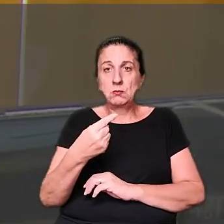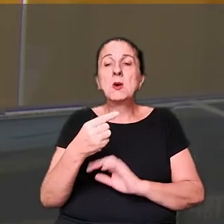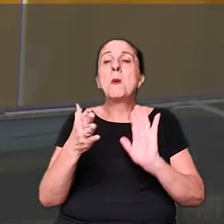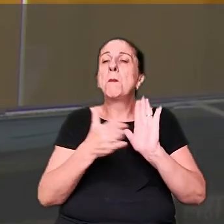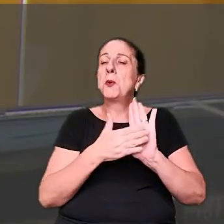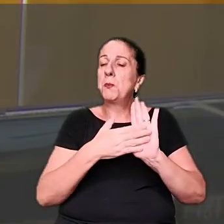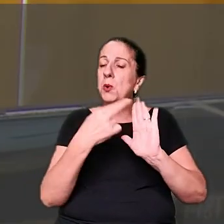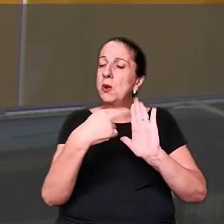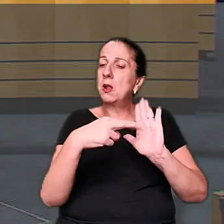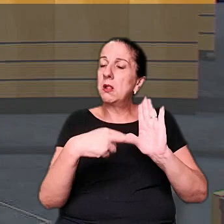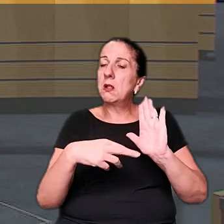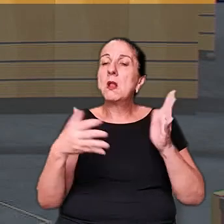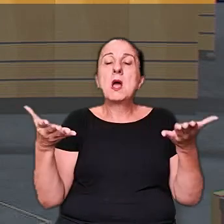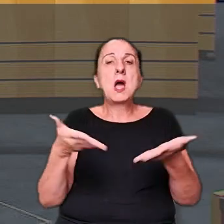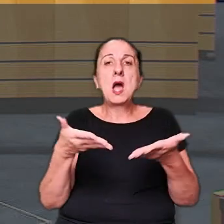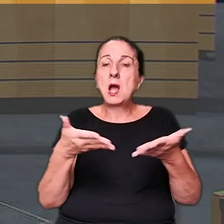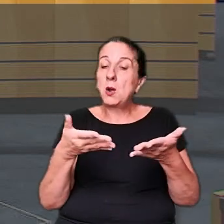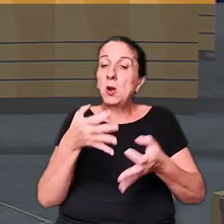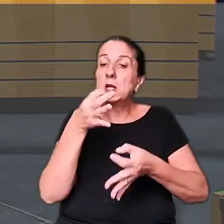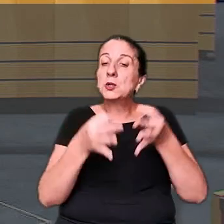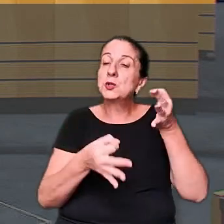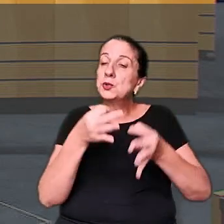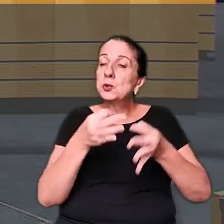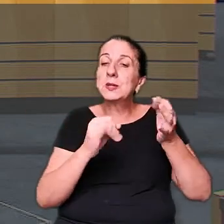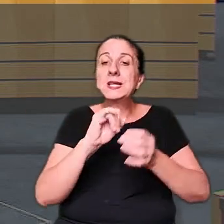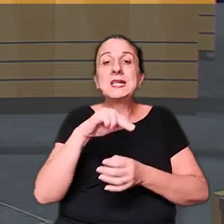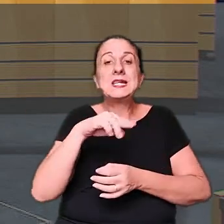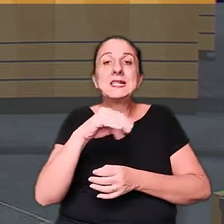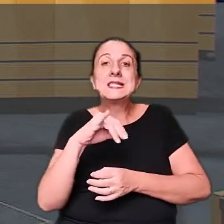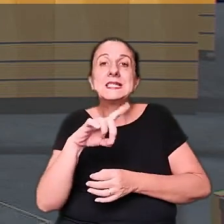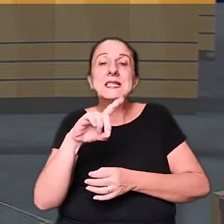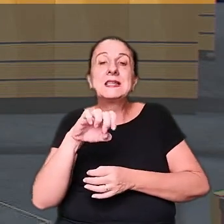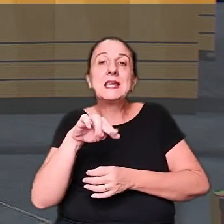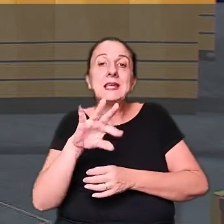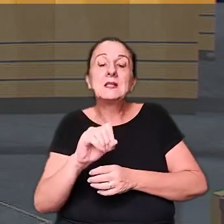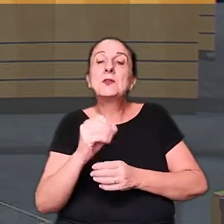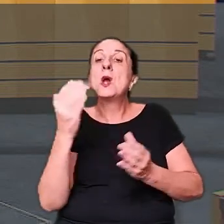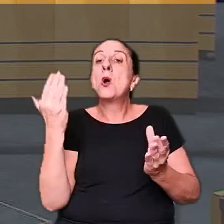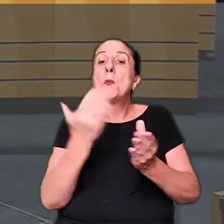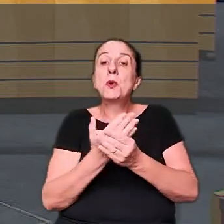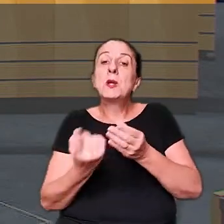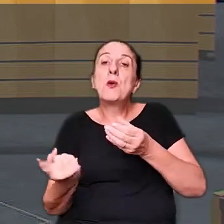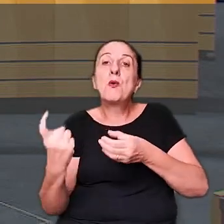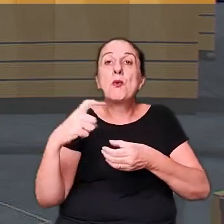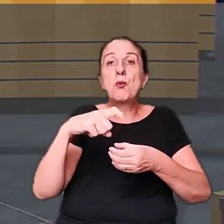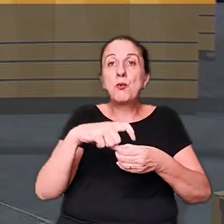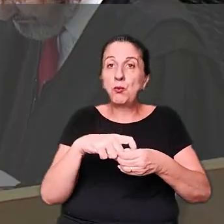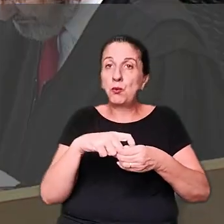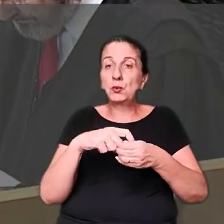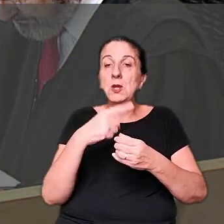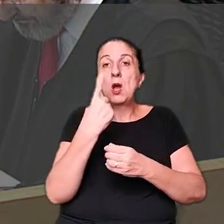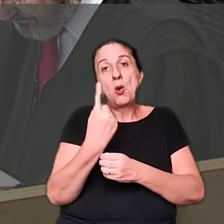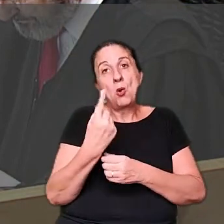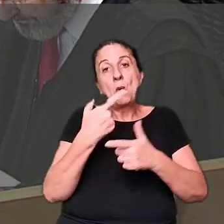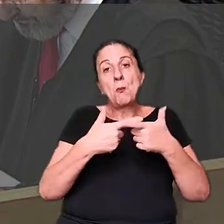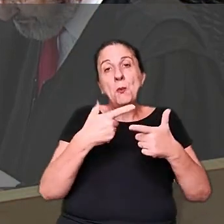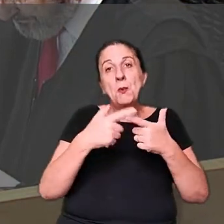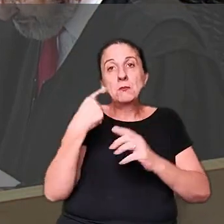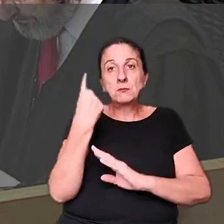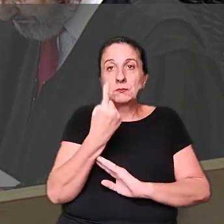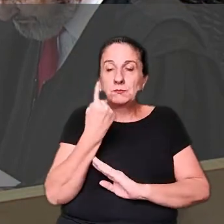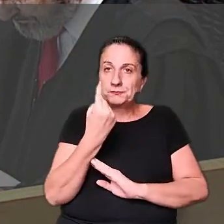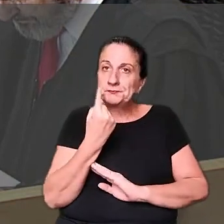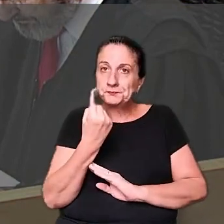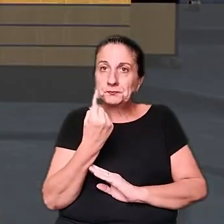proposto pelo relator. Agora, com o julgamento de incidente pelo Pleno, o processo deve retornar à seção 1 de